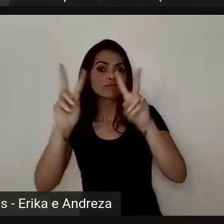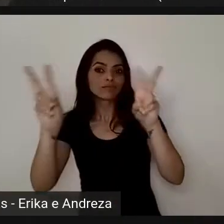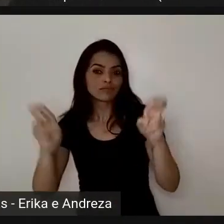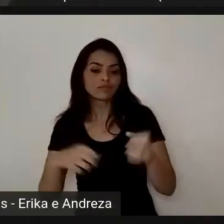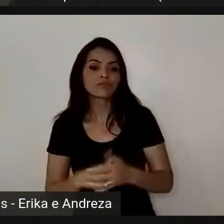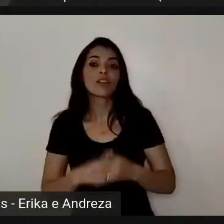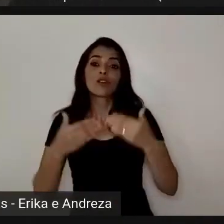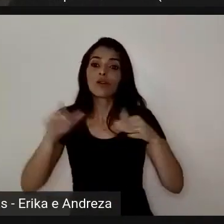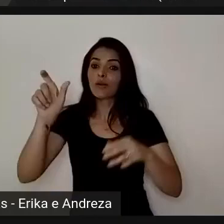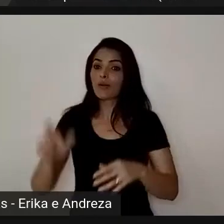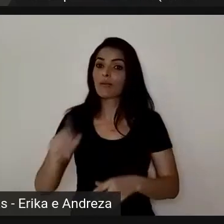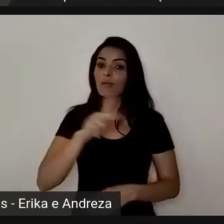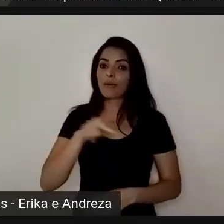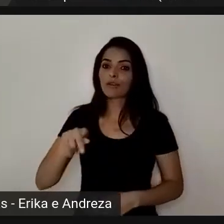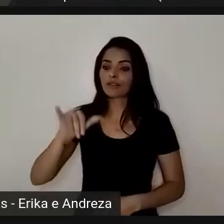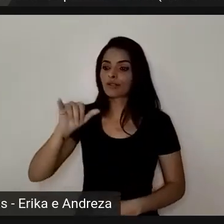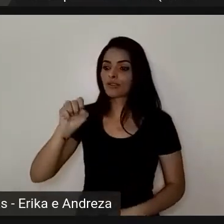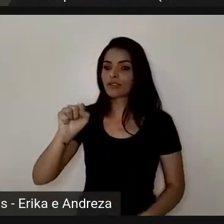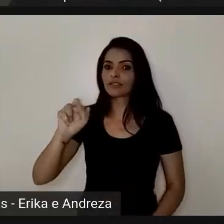com o professor Israel.